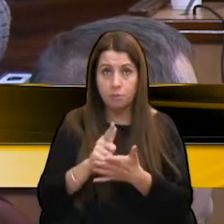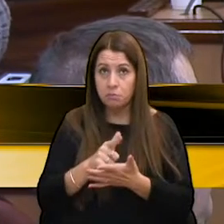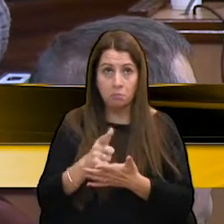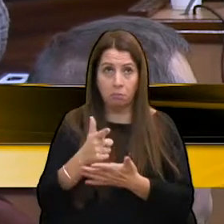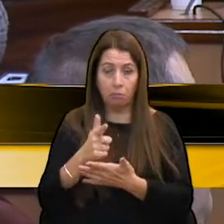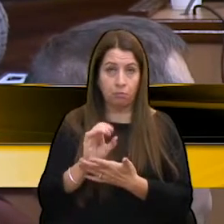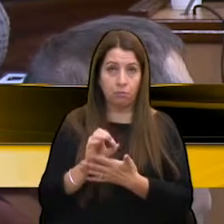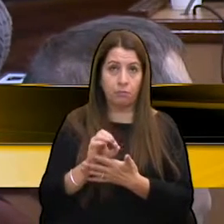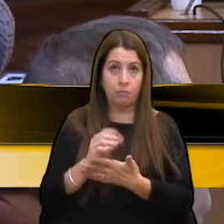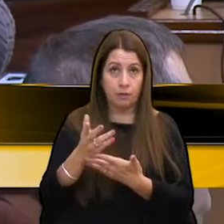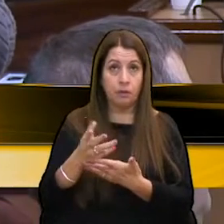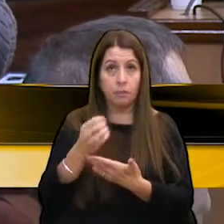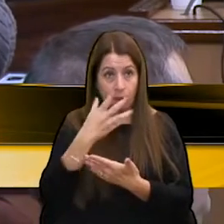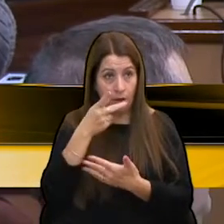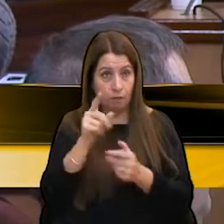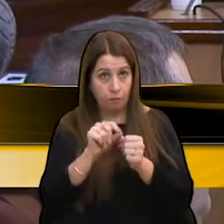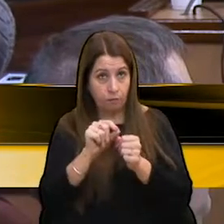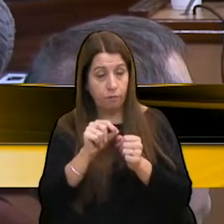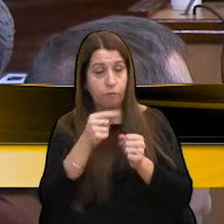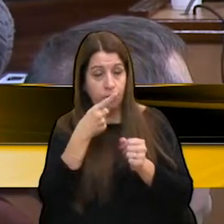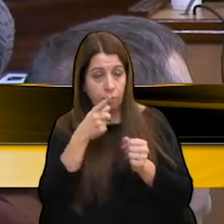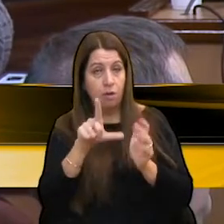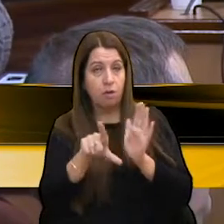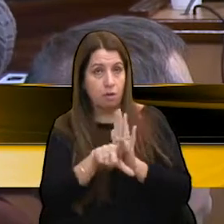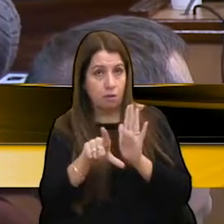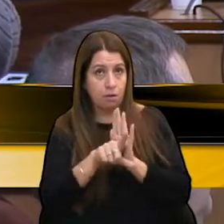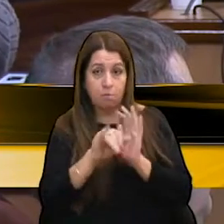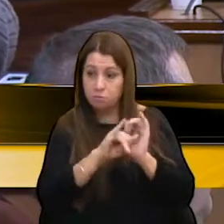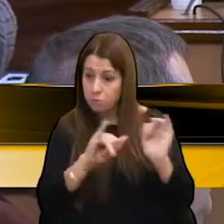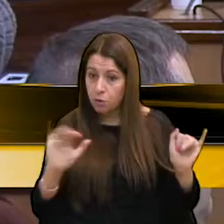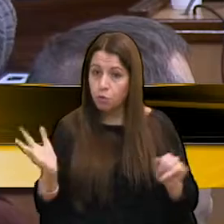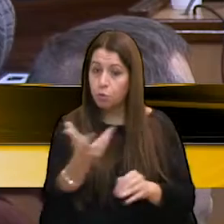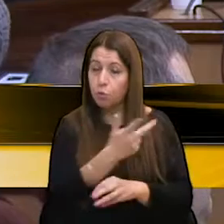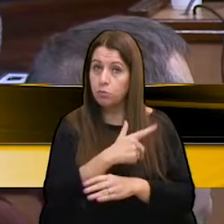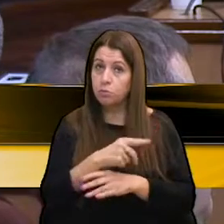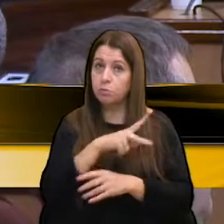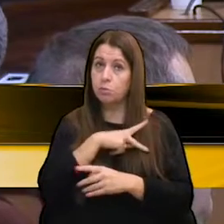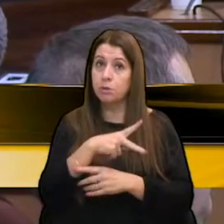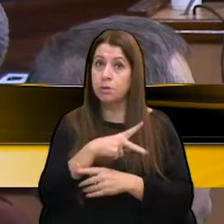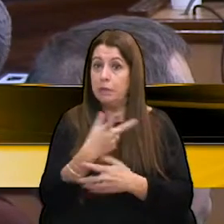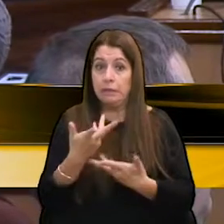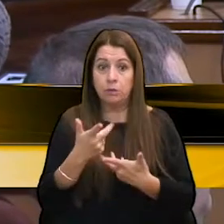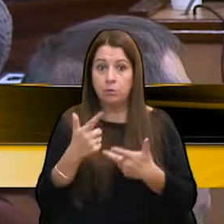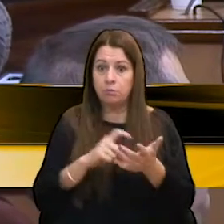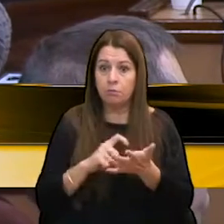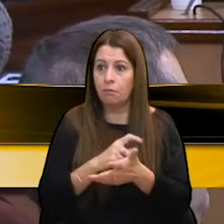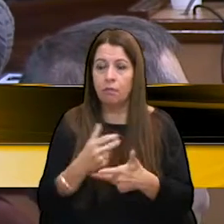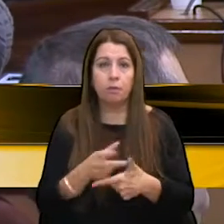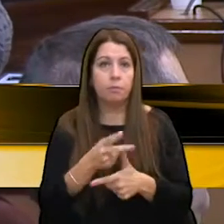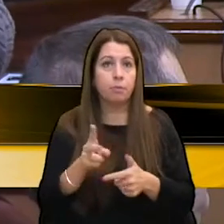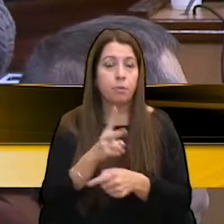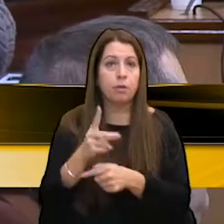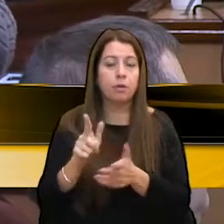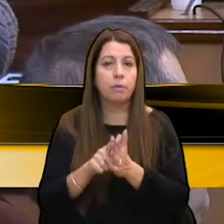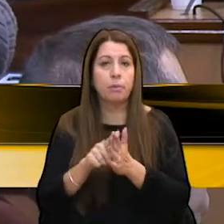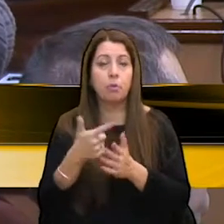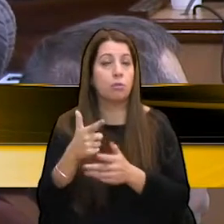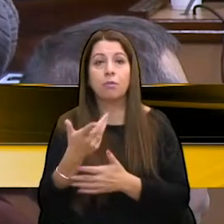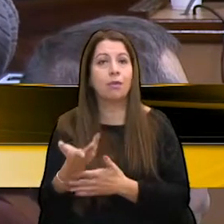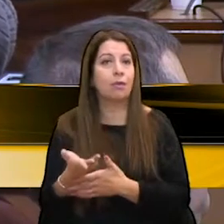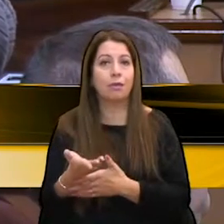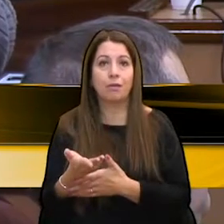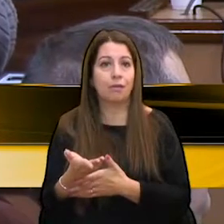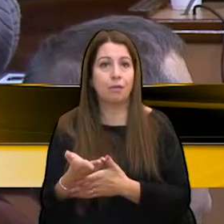Daí disse, não existe. Ainda bem que o senhor falou a lei aqui publicamente para todos, porque os presidentes estão desesperados atrás desse papel aí que não existe.